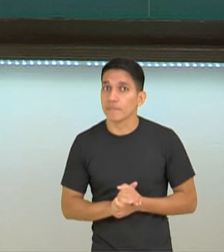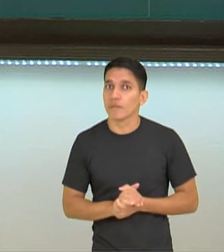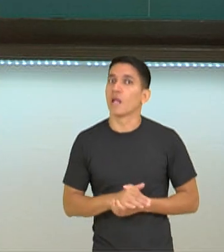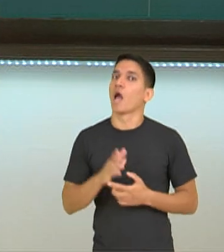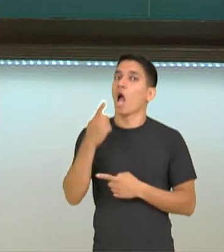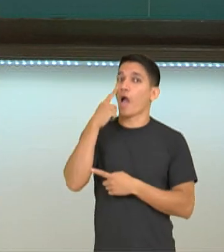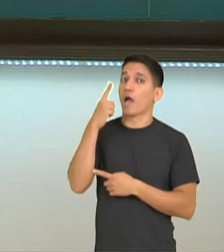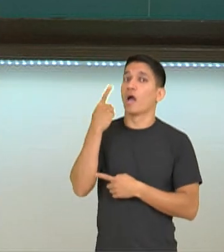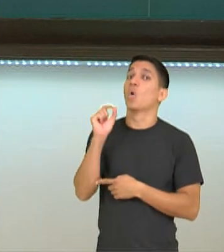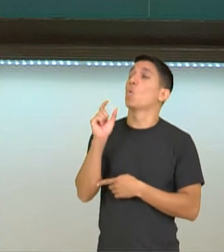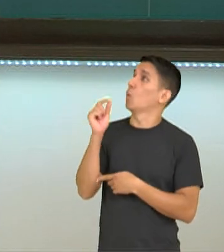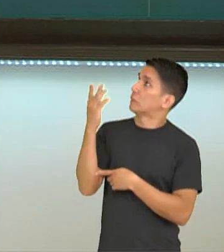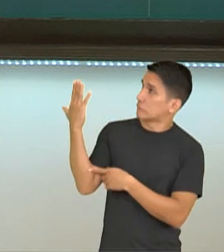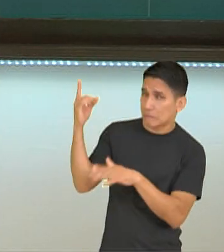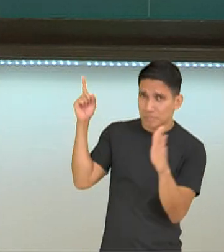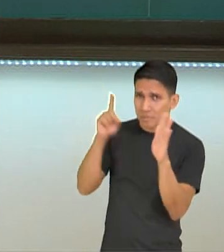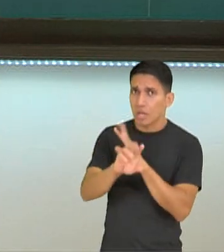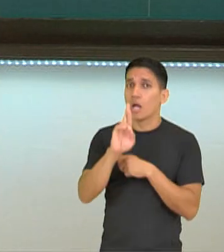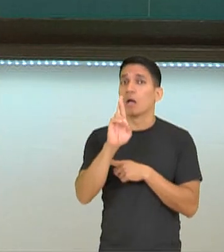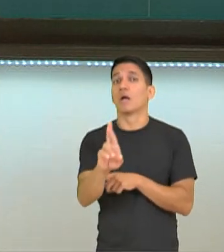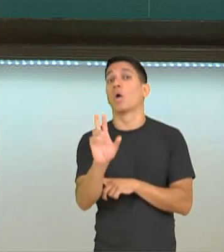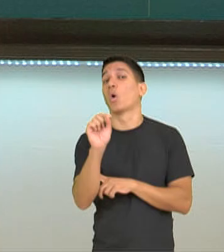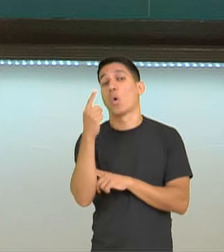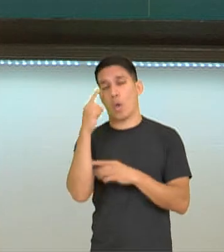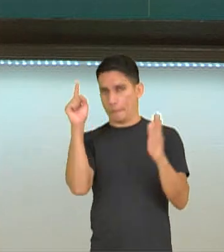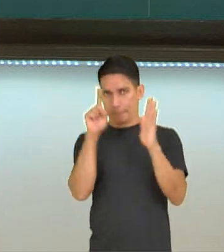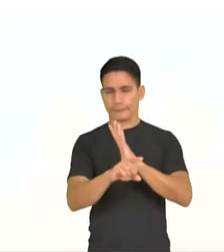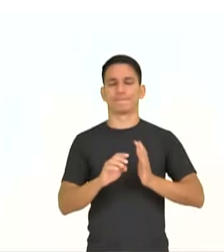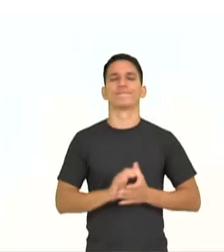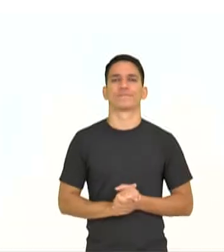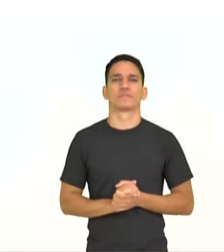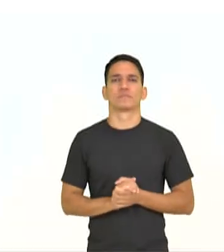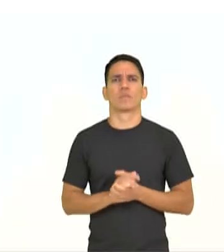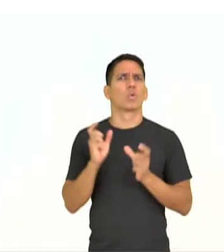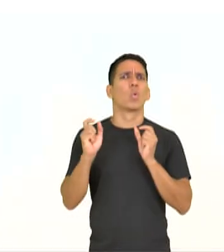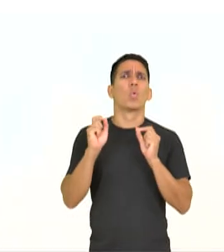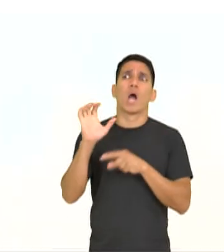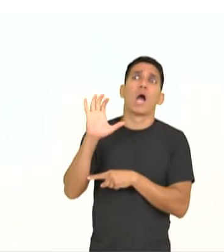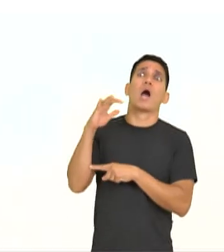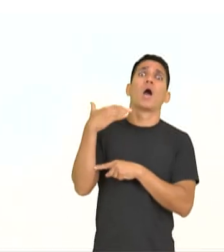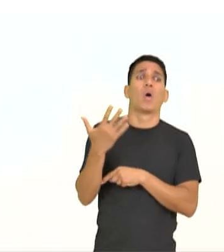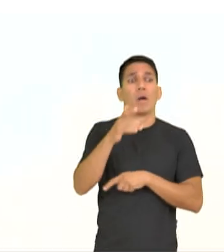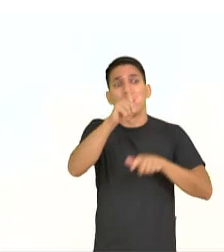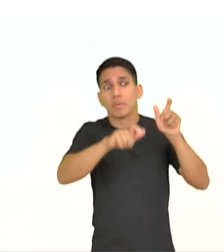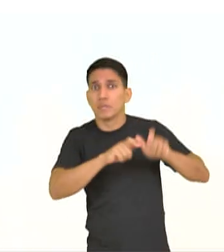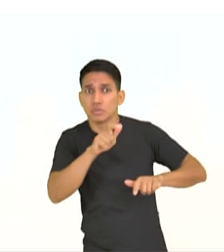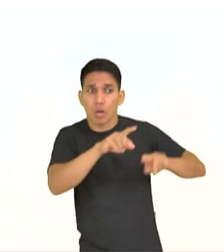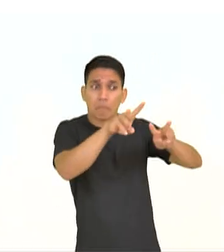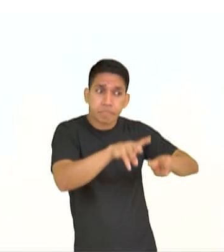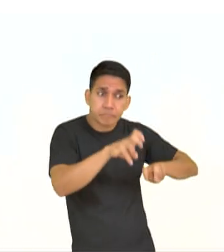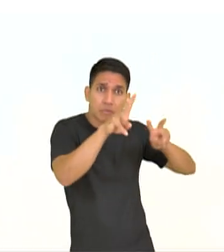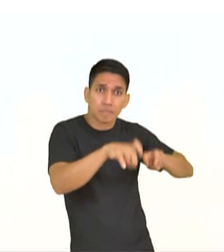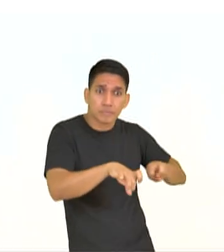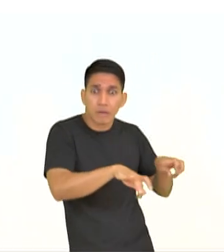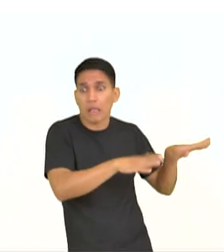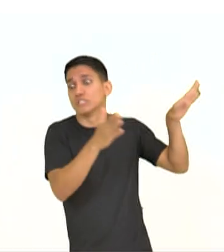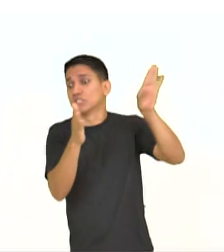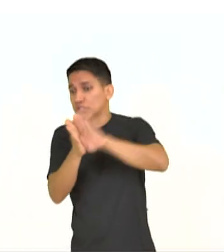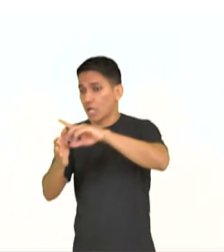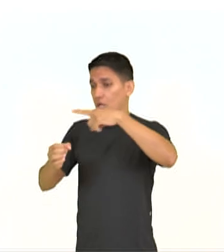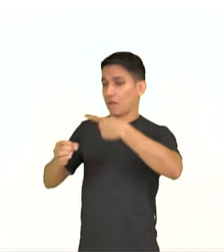Vamos ver qual é a resposta da nossa atividade. A pergunta era a seguinte: o que aconteceu com os camponeses nos centros urbanos